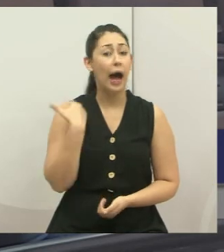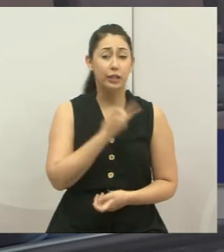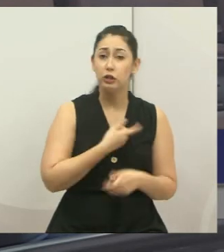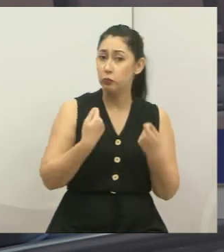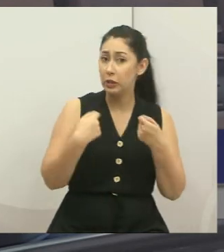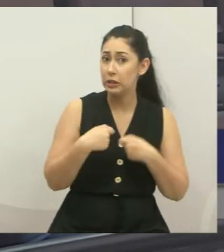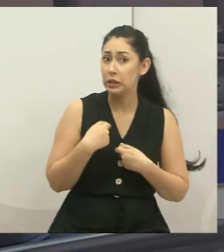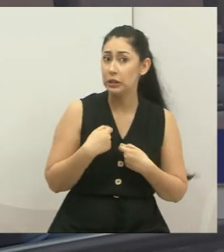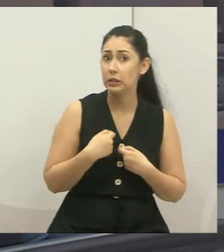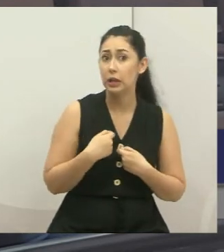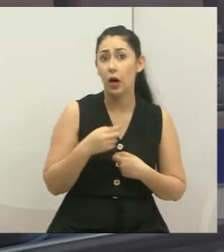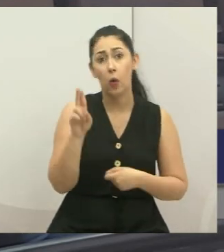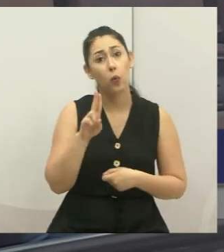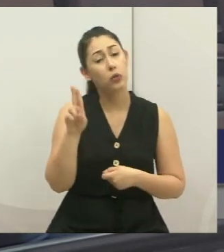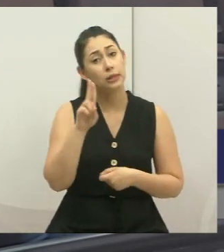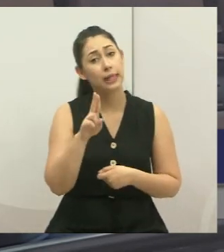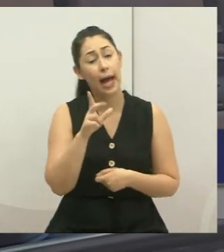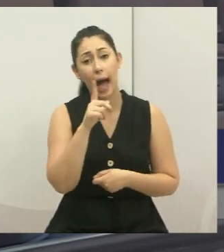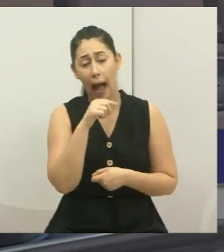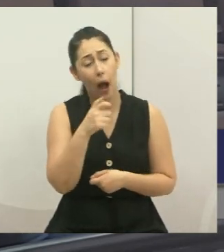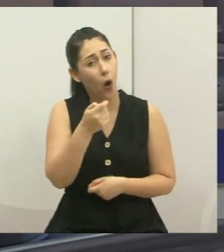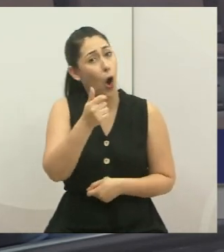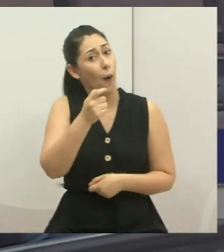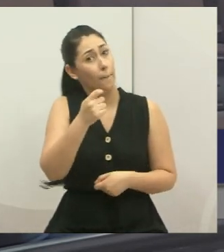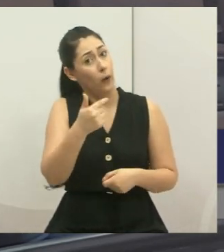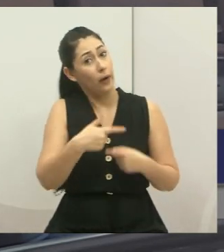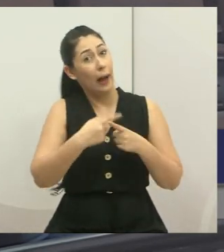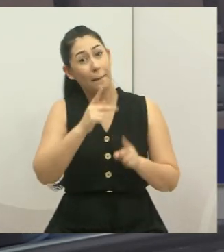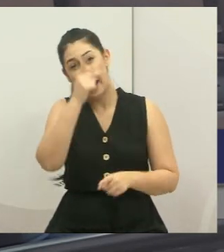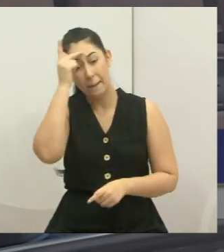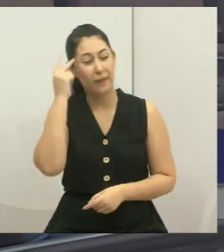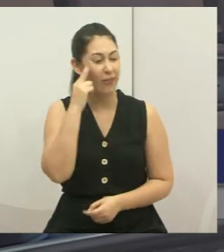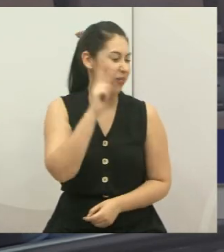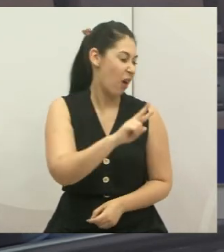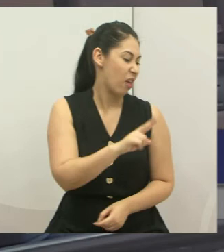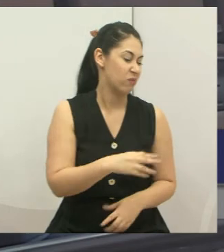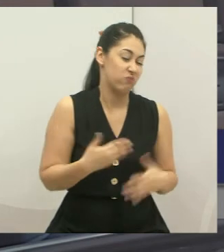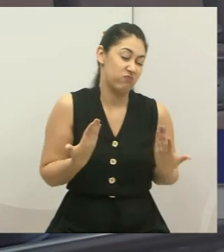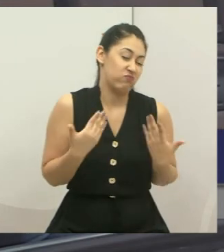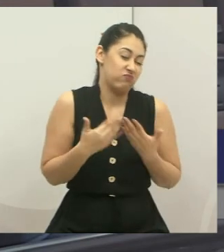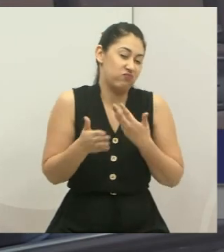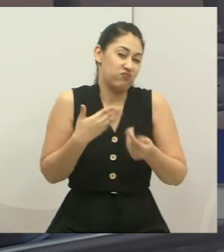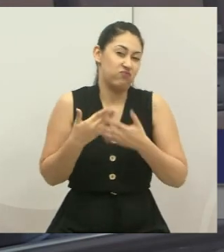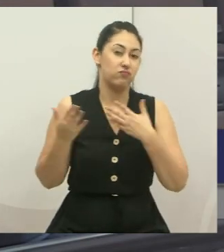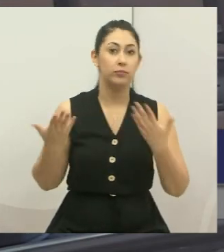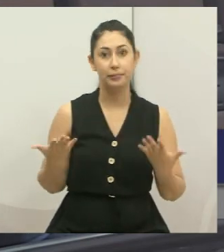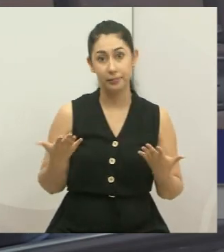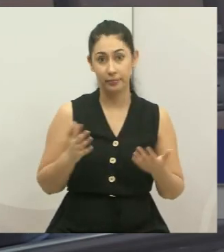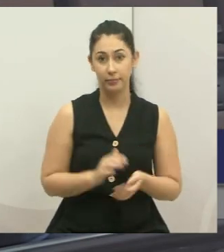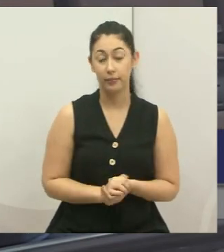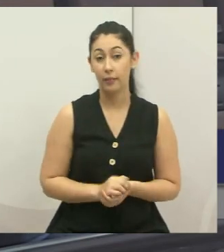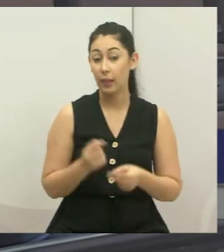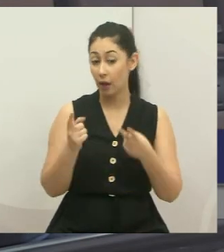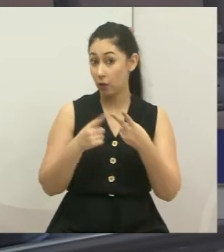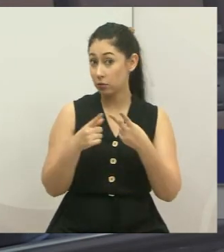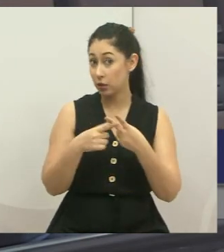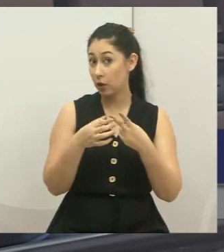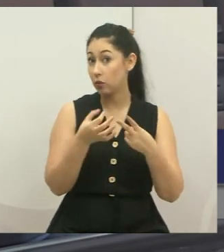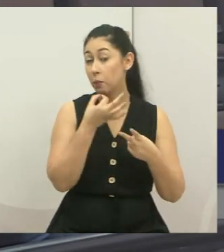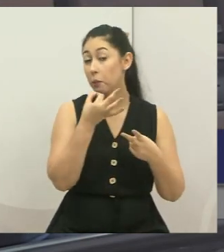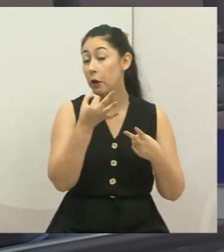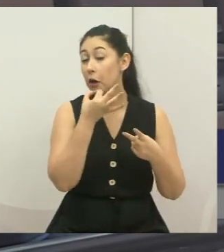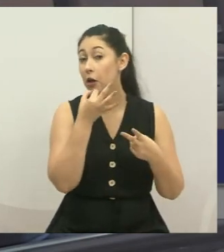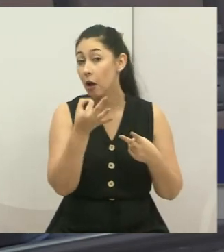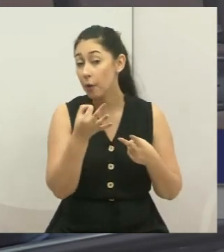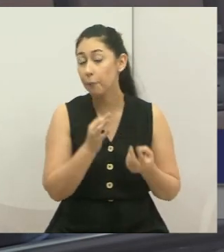economizarmos água, e essa situação por parte deles acaba, eu penso, que é relapsa. A outra questão, é uma sugestão, seria em